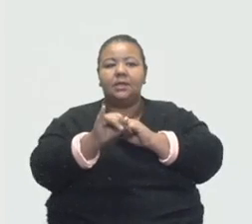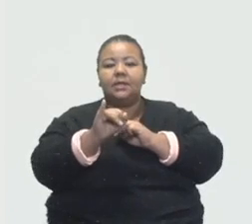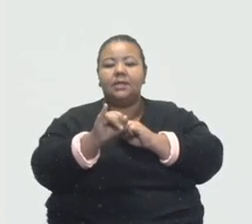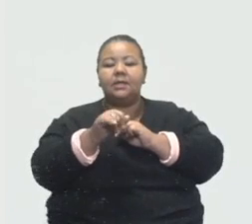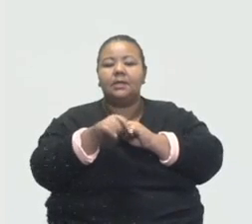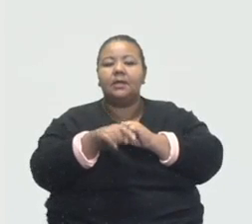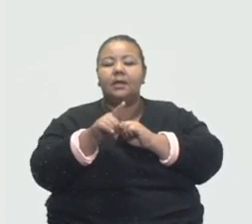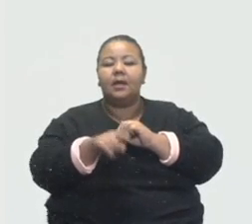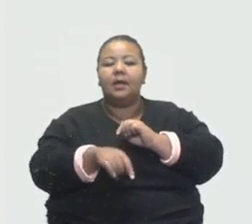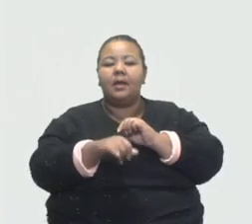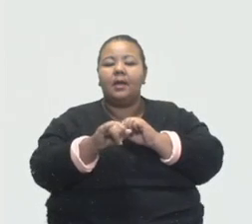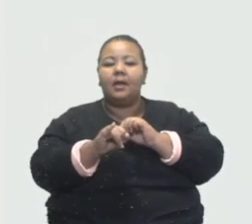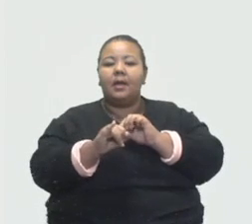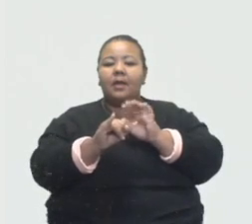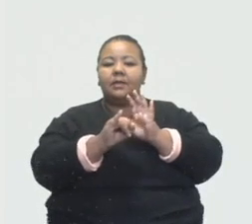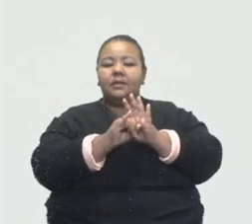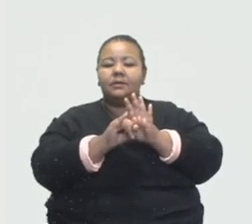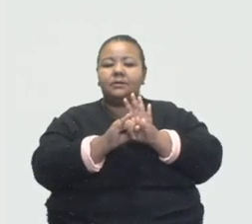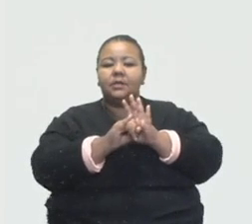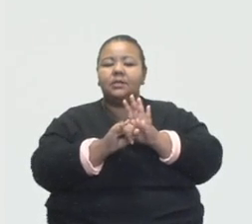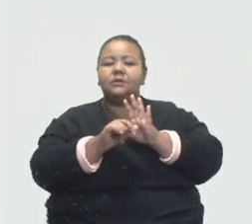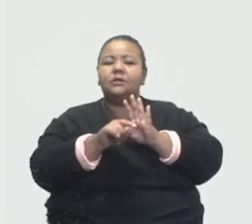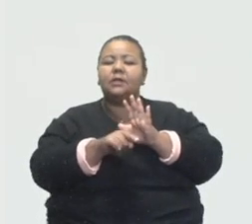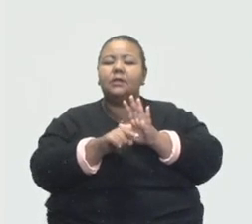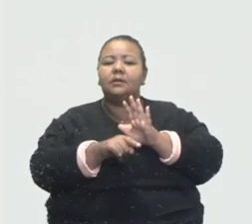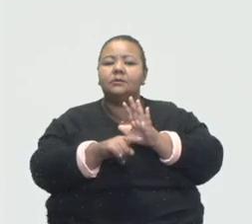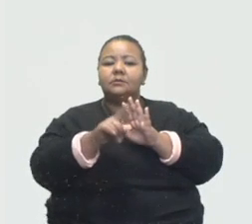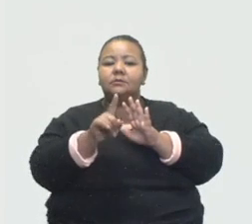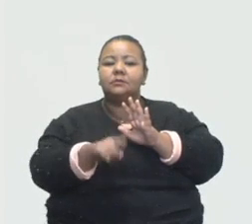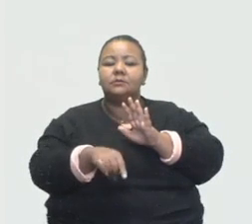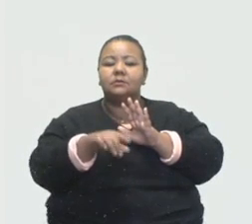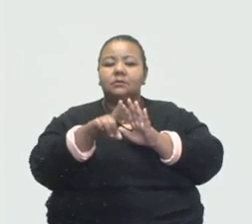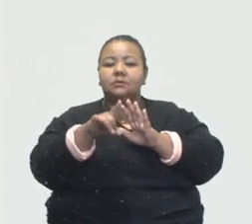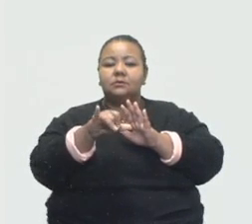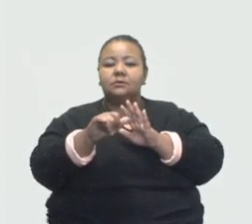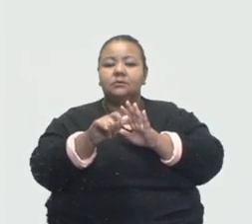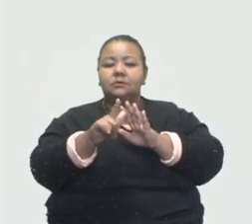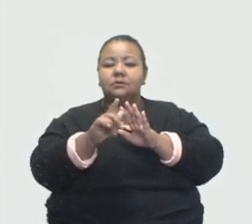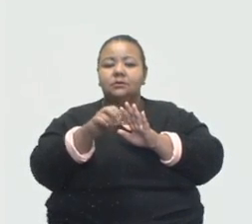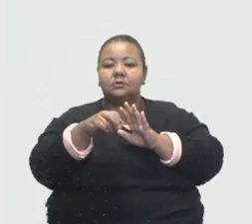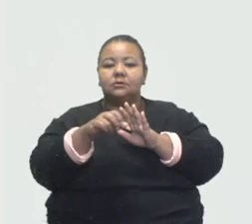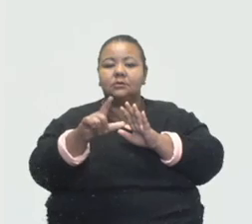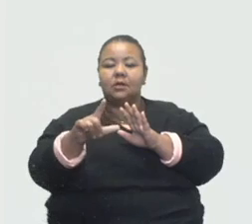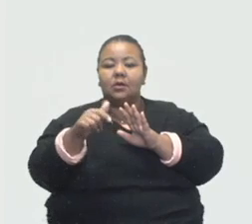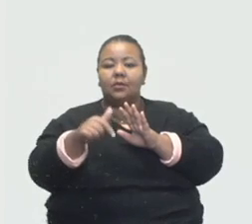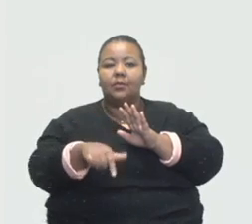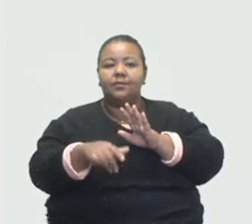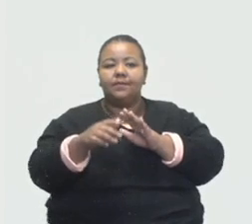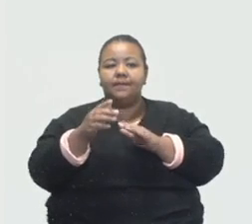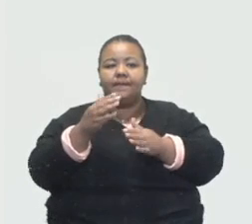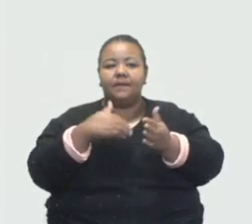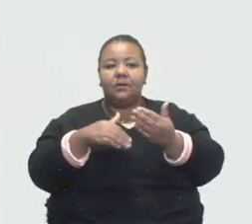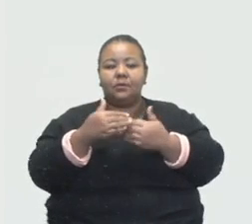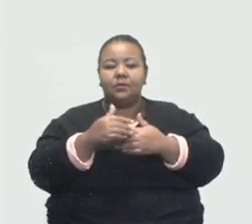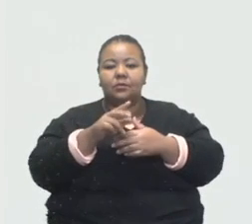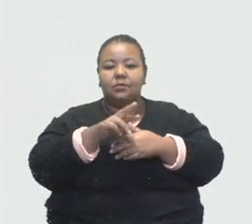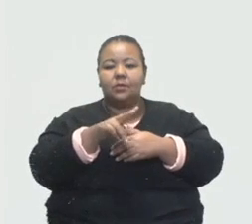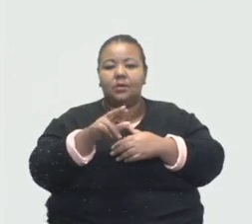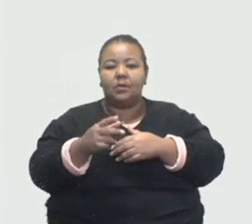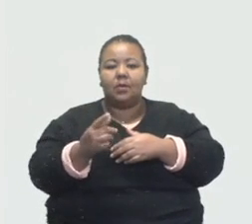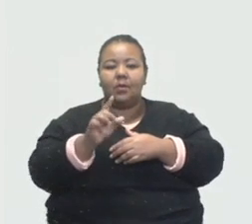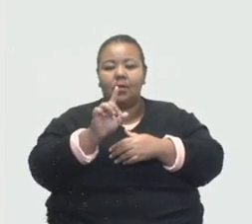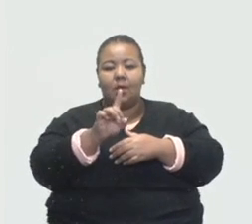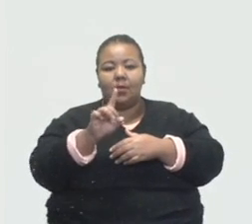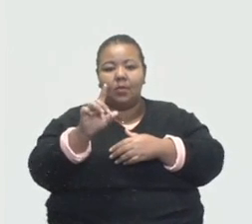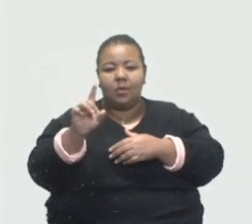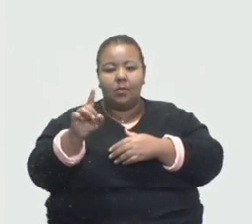matriz identidade. A matriz identidade é quem mesmo? É uma matriz diagonal, no qual a diagonal principal é toda igual a 1. Então, ao invés de